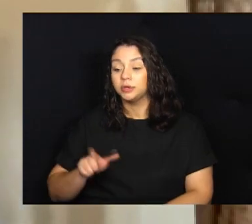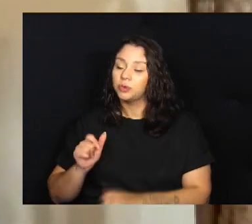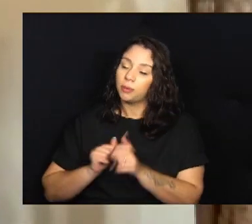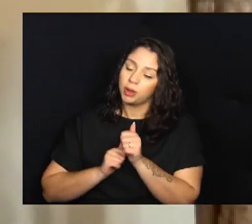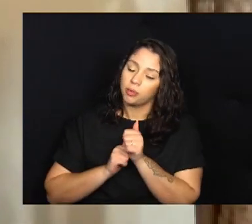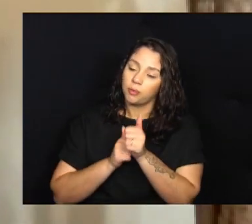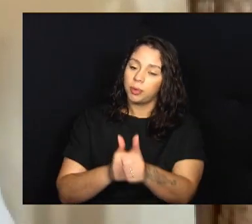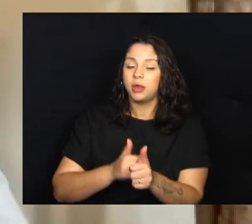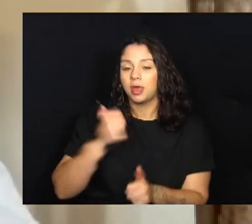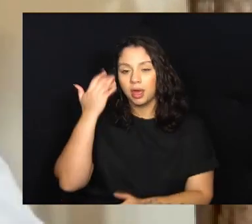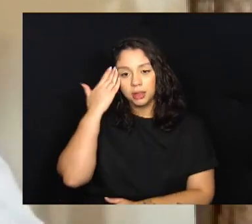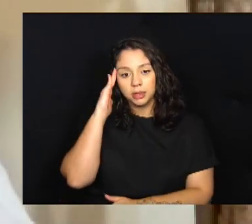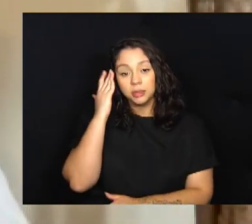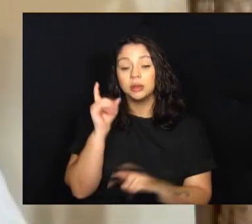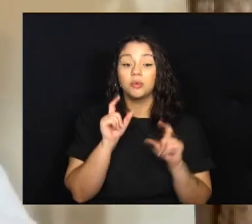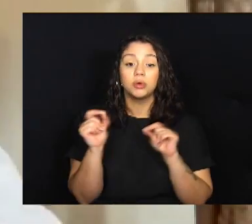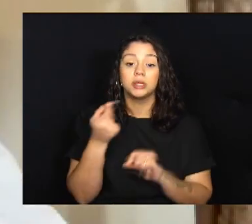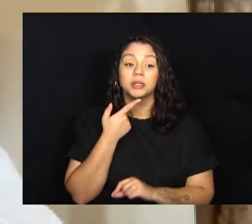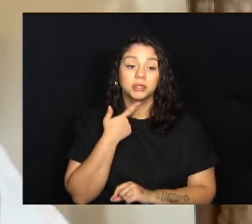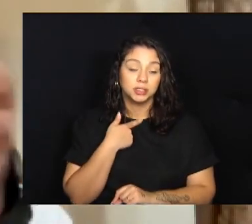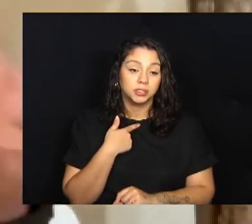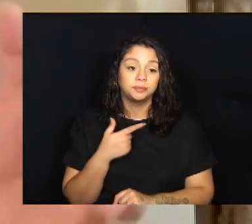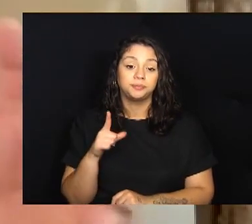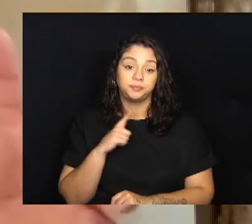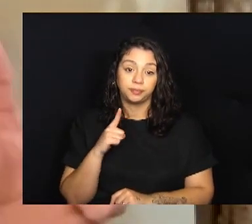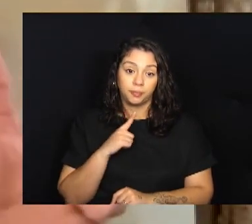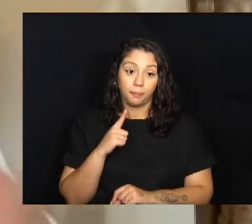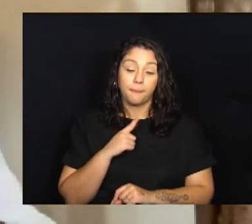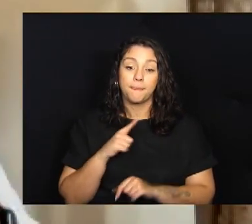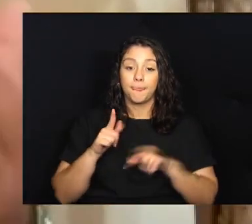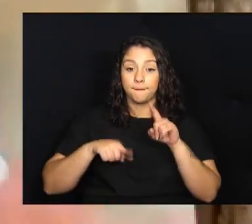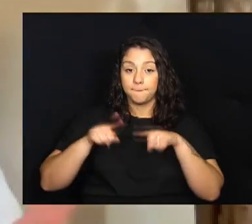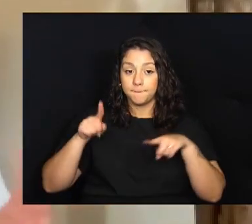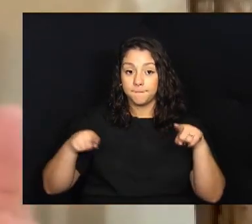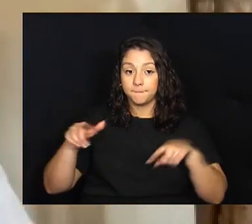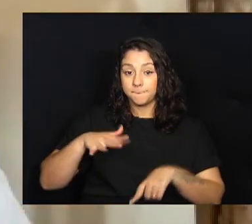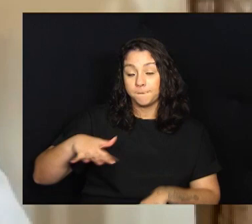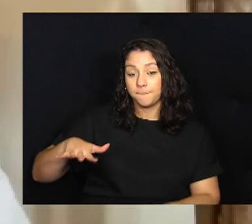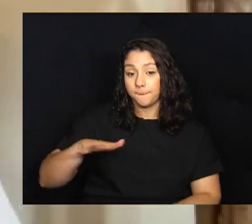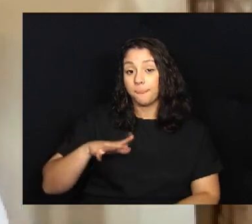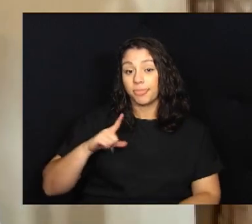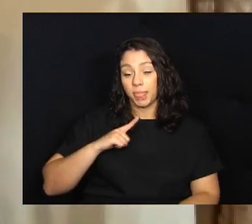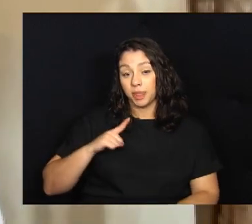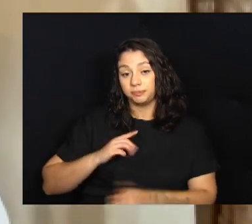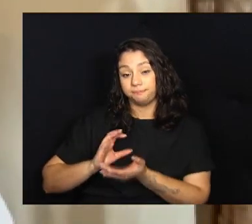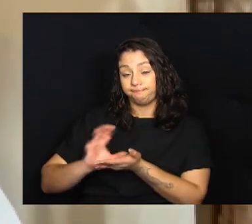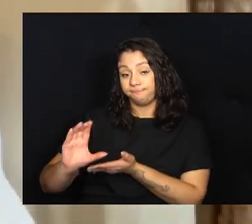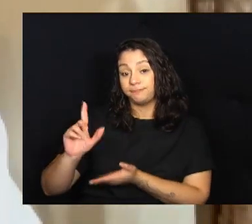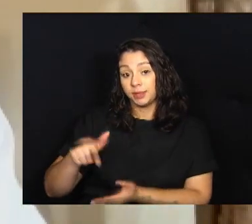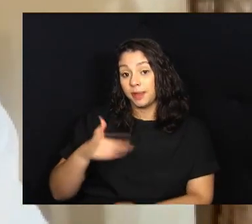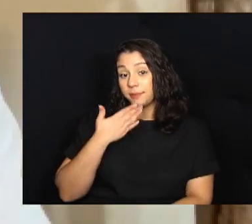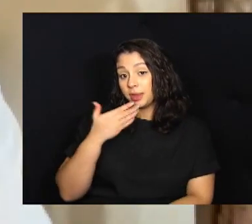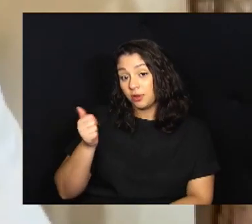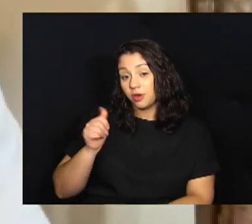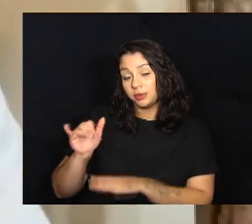para entender o que você deseja, promovendo uma diversificação melhor da sua carteira de investimento, que seria o melhor